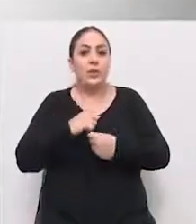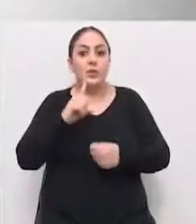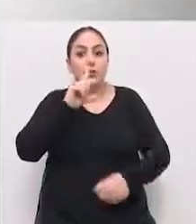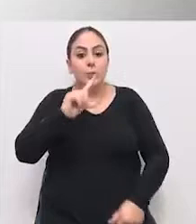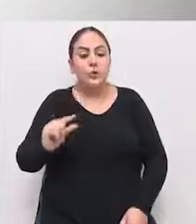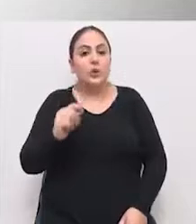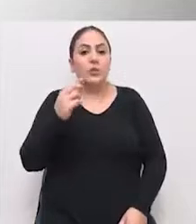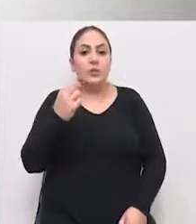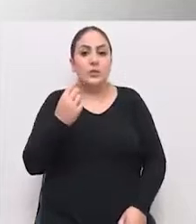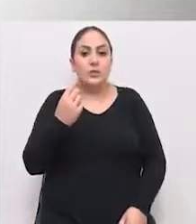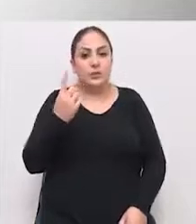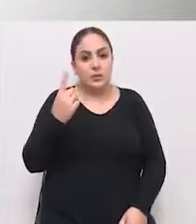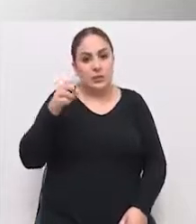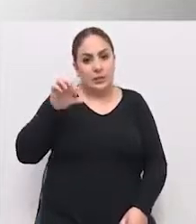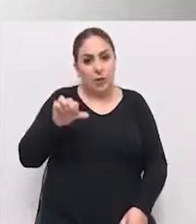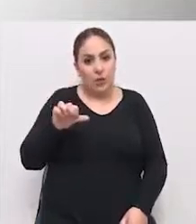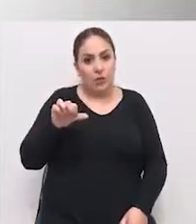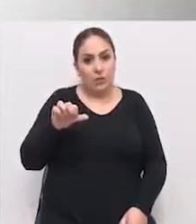teve retração de